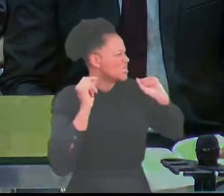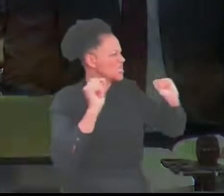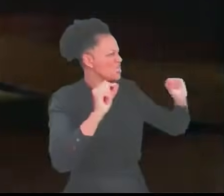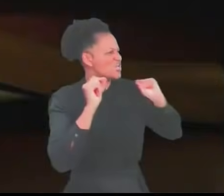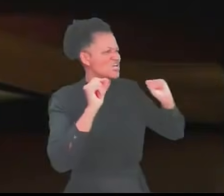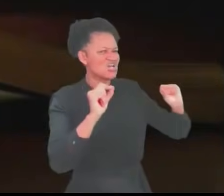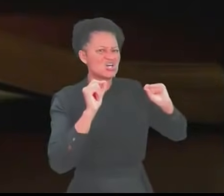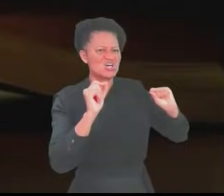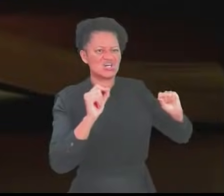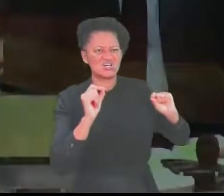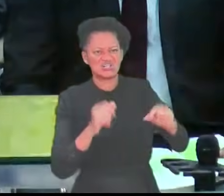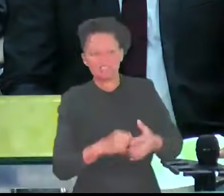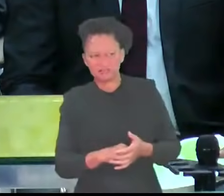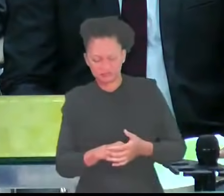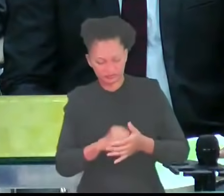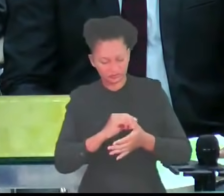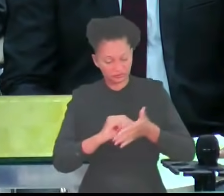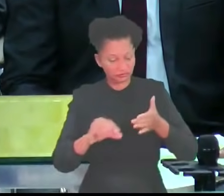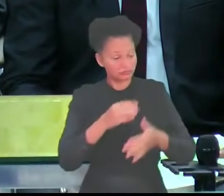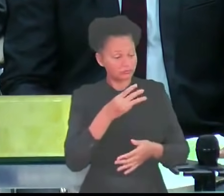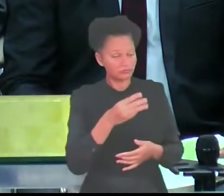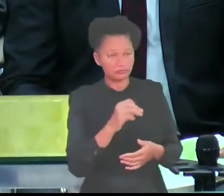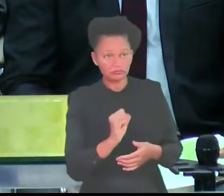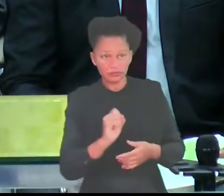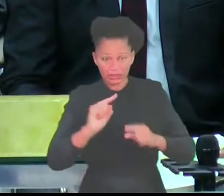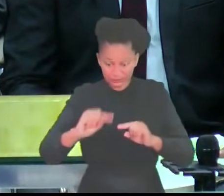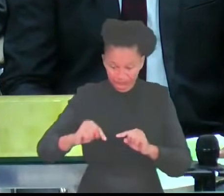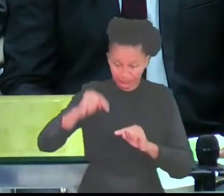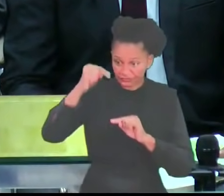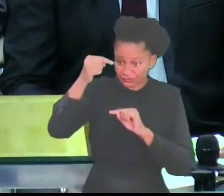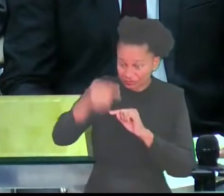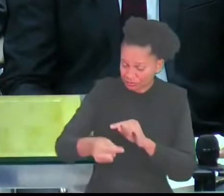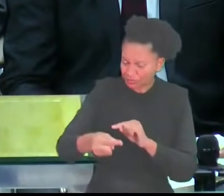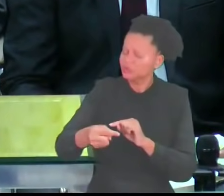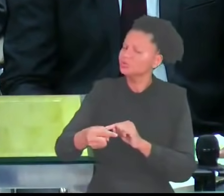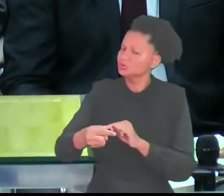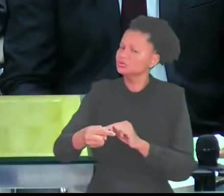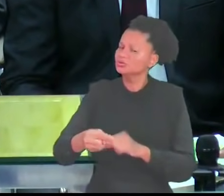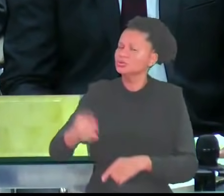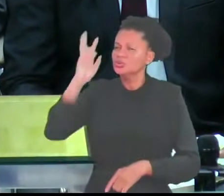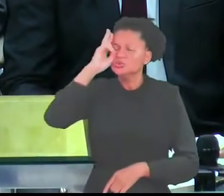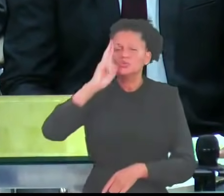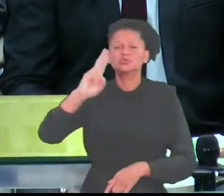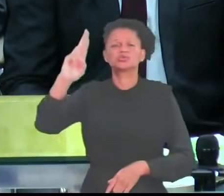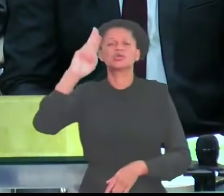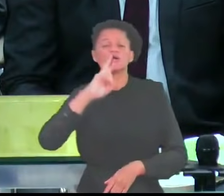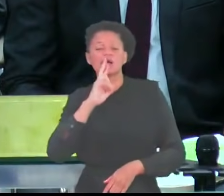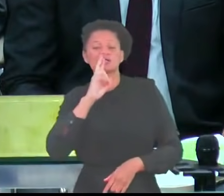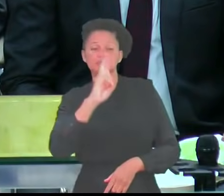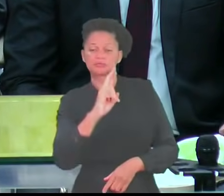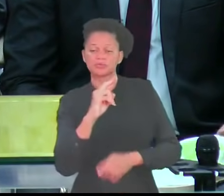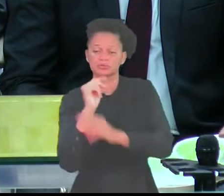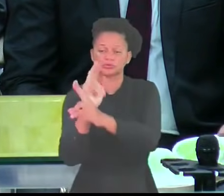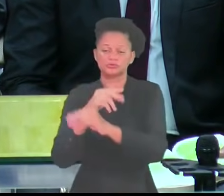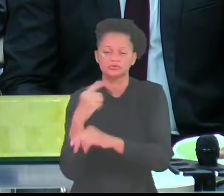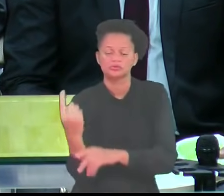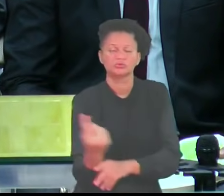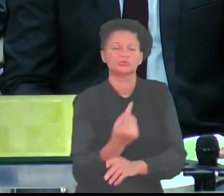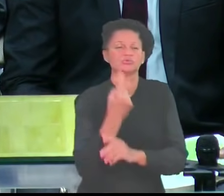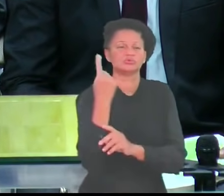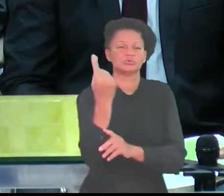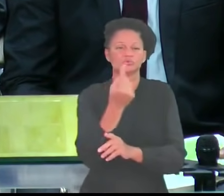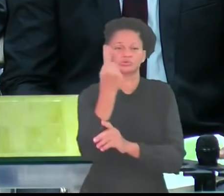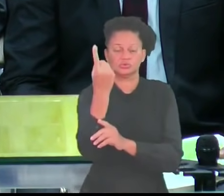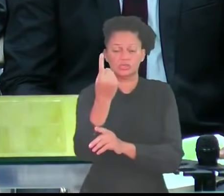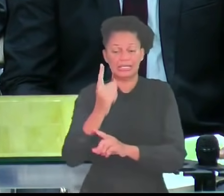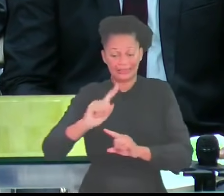que 38. E depois disto o Senhor respondeu a Jó de um redemoinho e disse... Pronto.